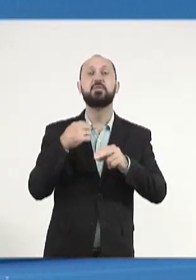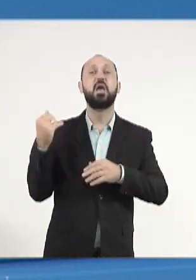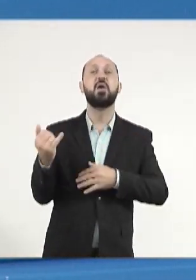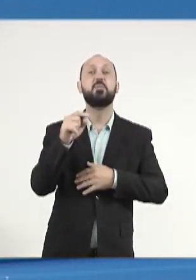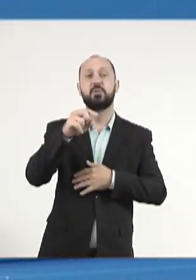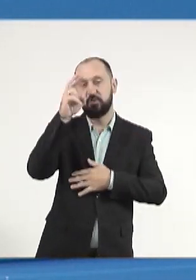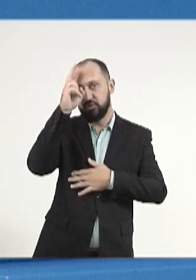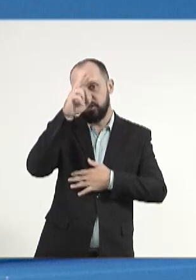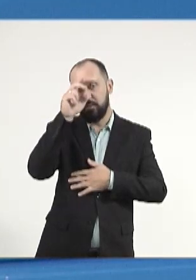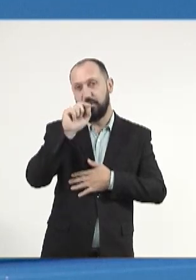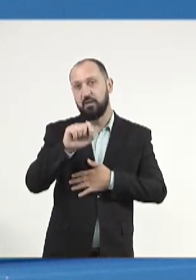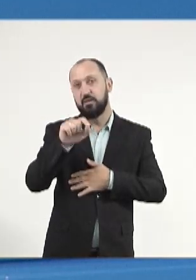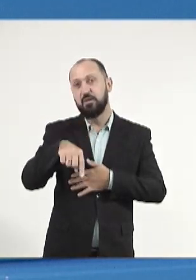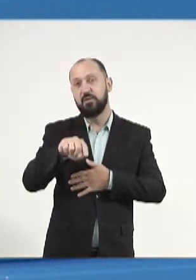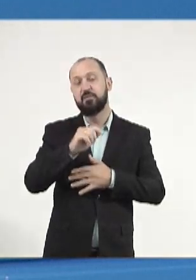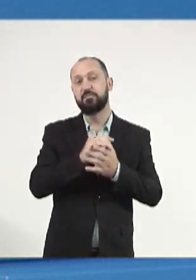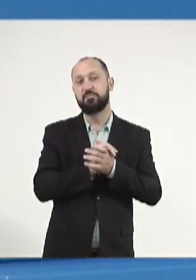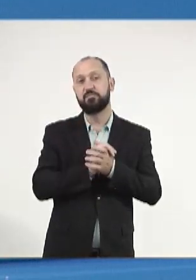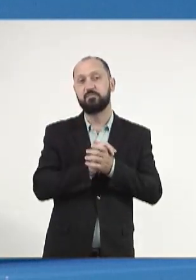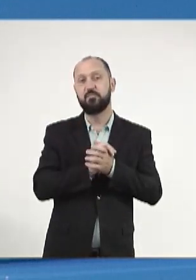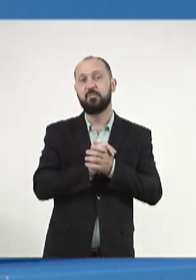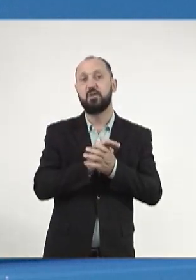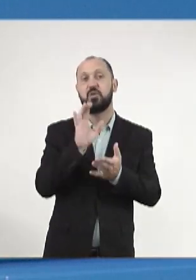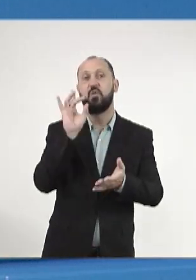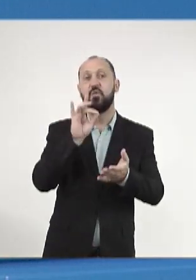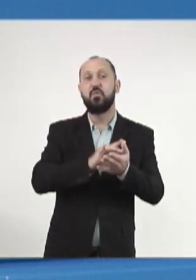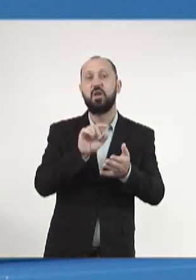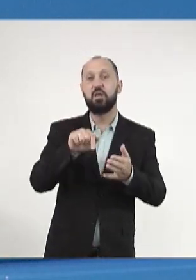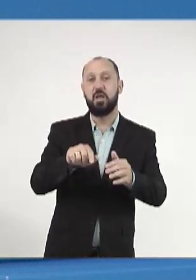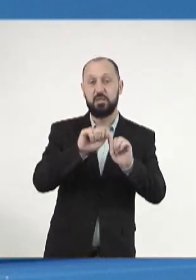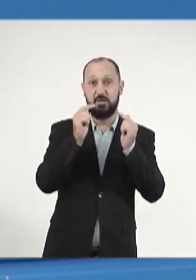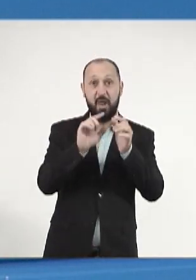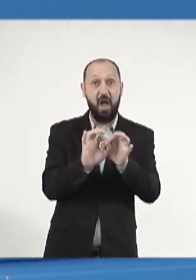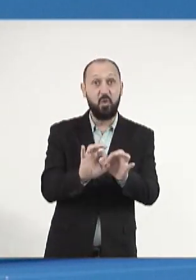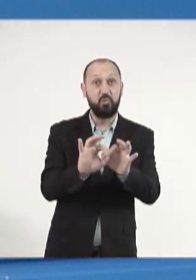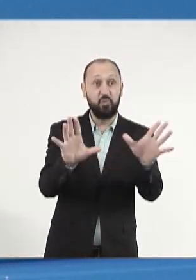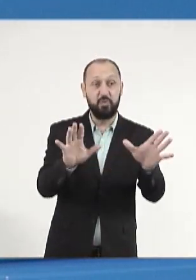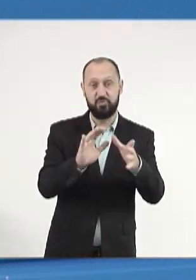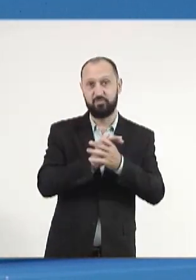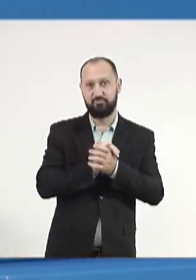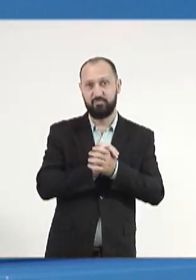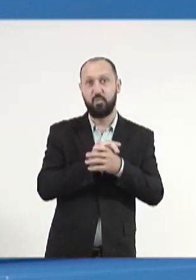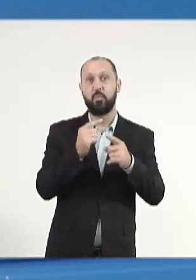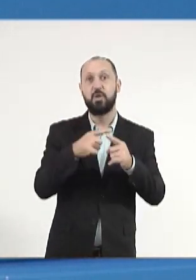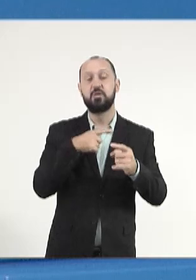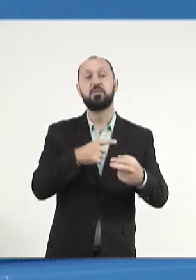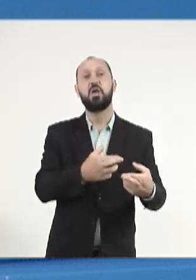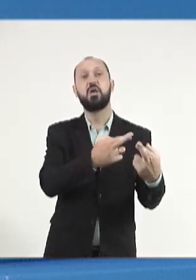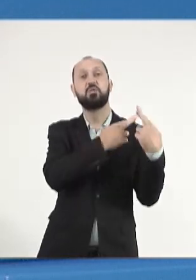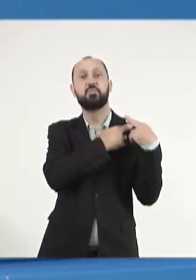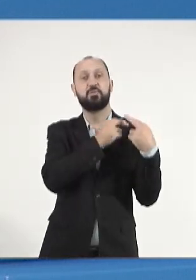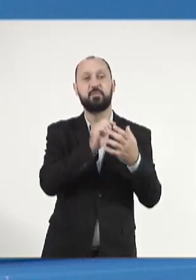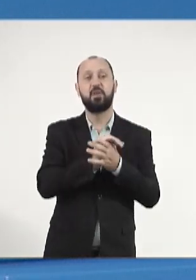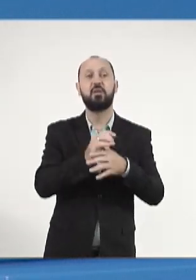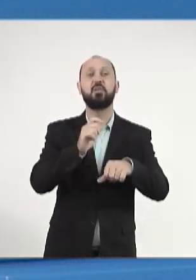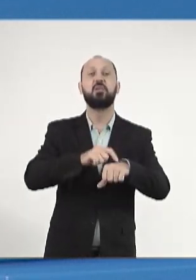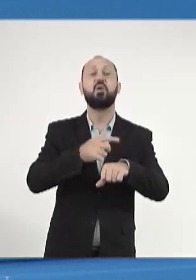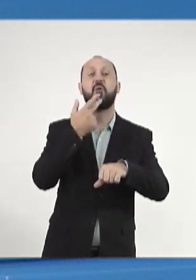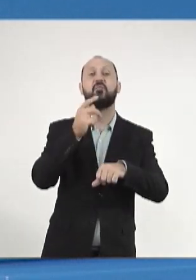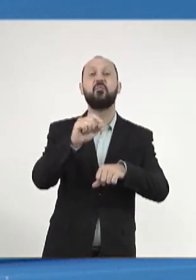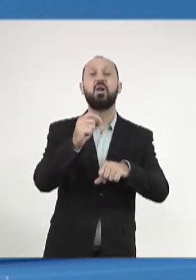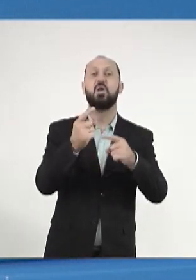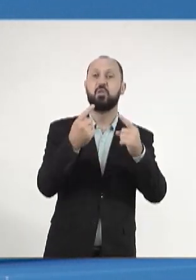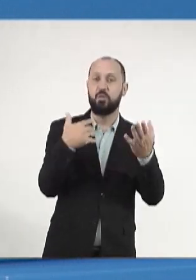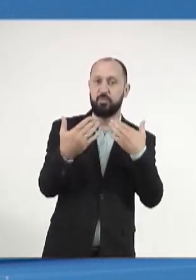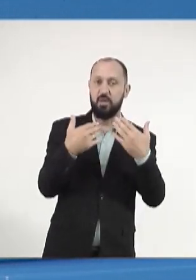gente lembrar isso, lembrar desse fato que essa Casa autorizou, porque nós também temos responsabilidade quando a gente fala